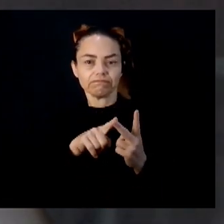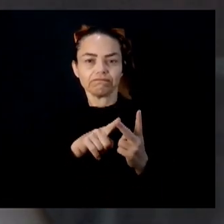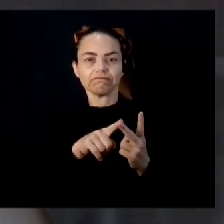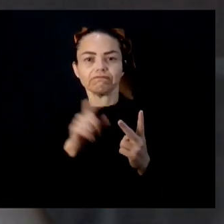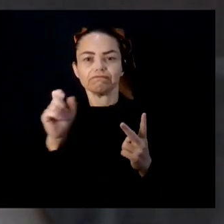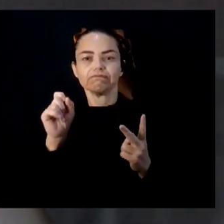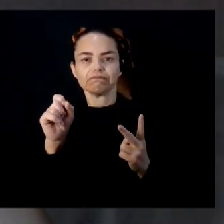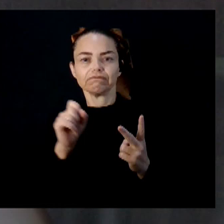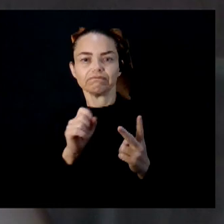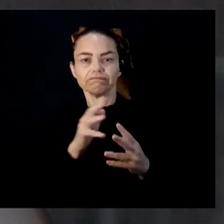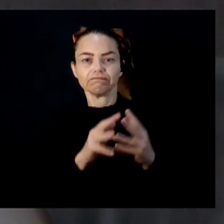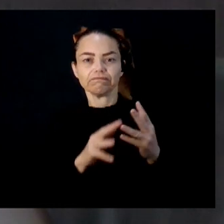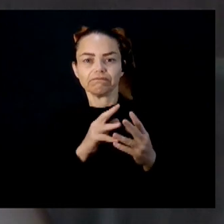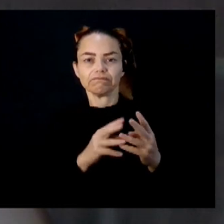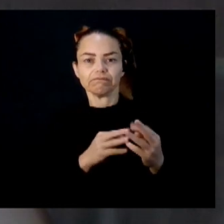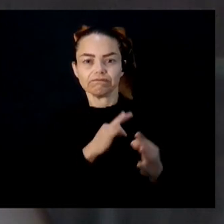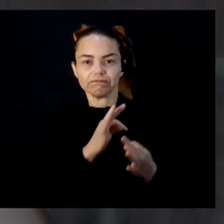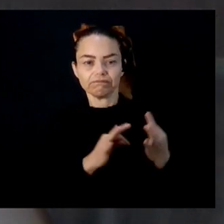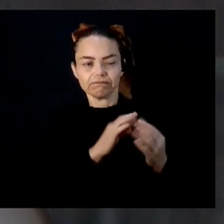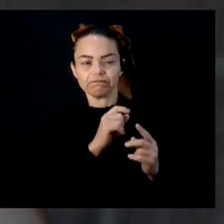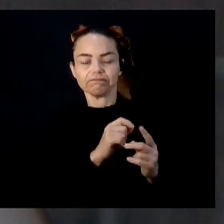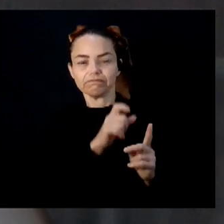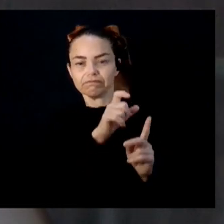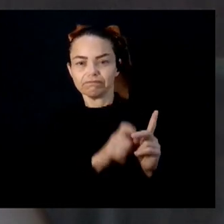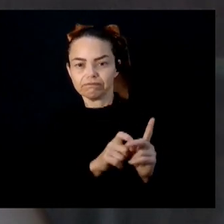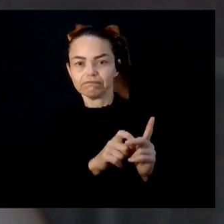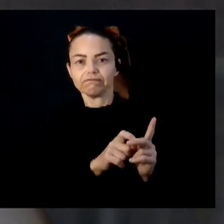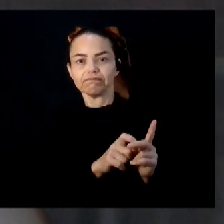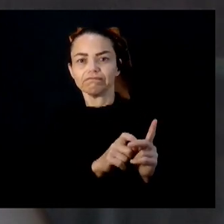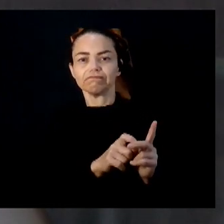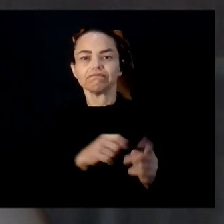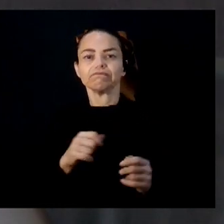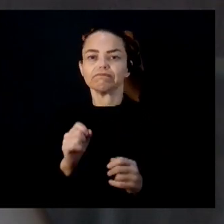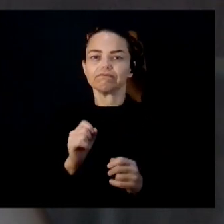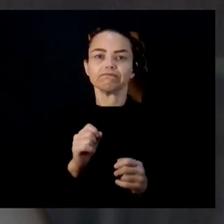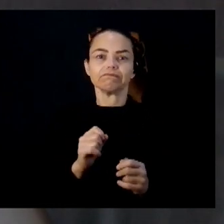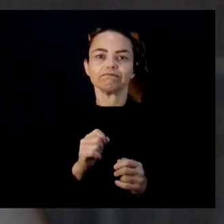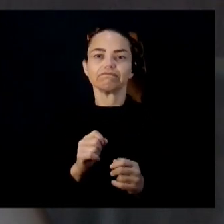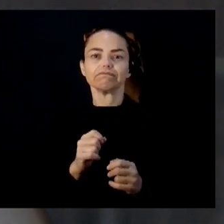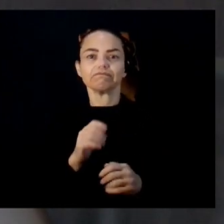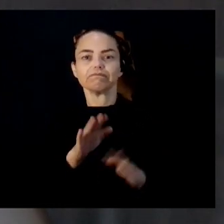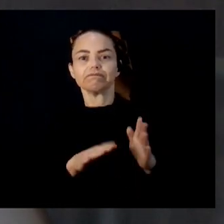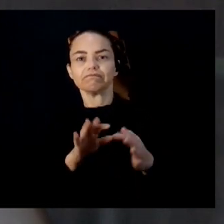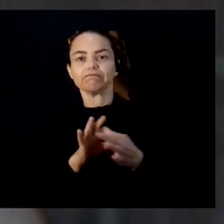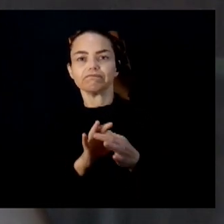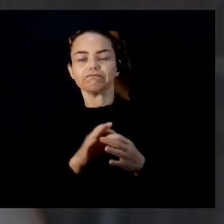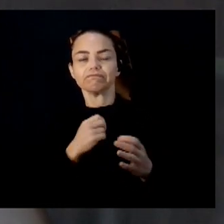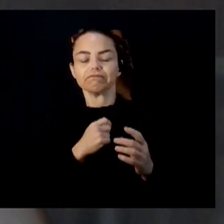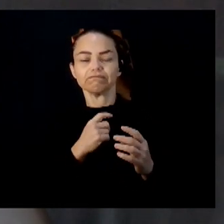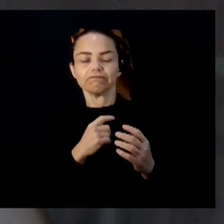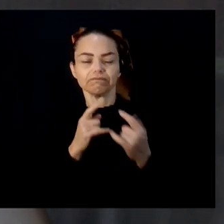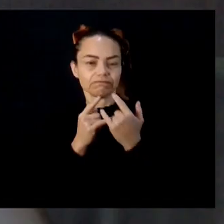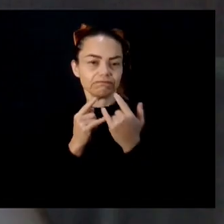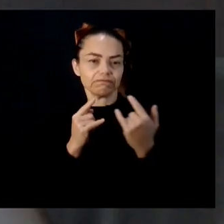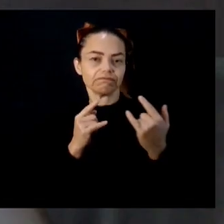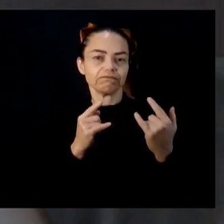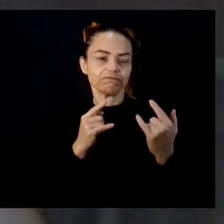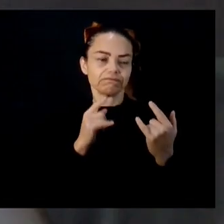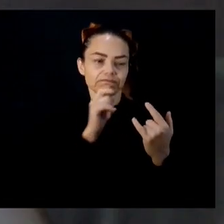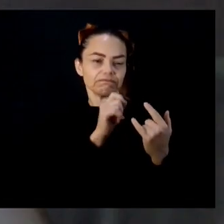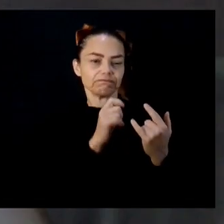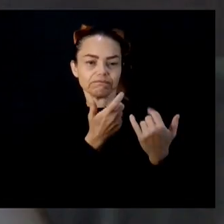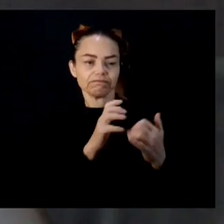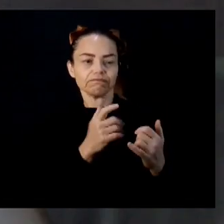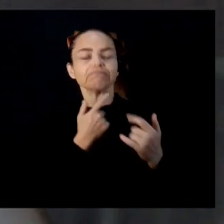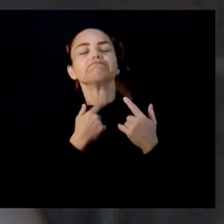esse desejo daquela pessoa, o que está afetando. Às vezes a gente associa a falta de atração naquela pessoa só, não tem mais